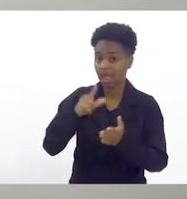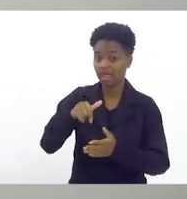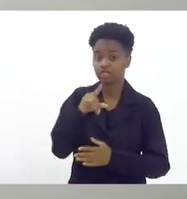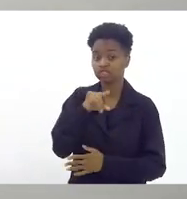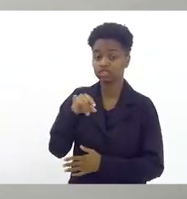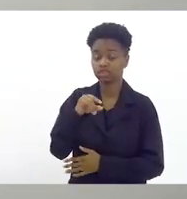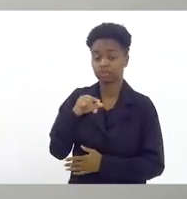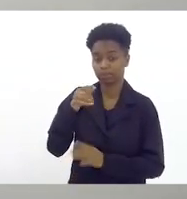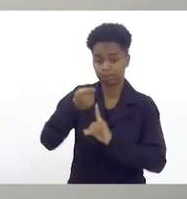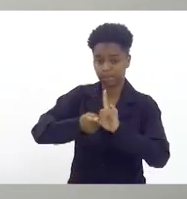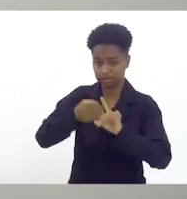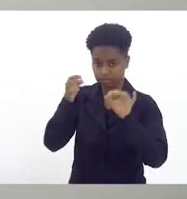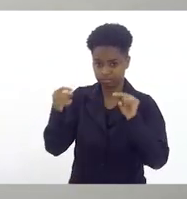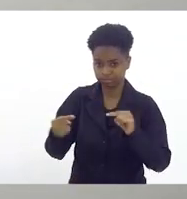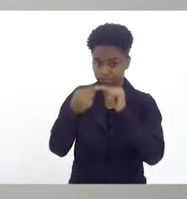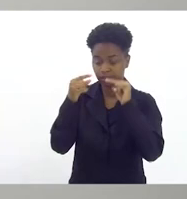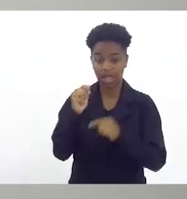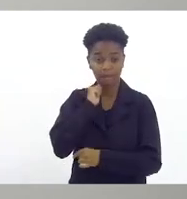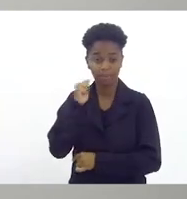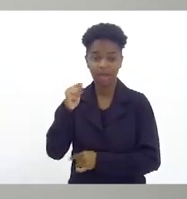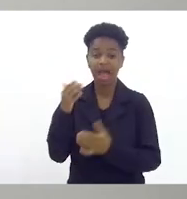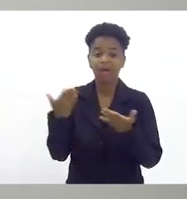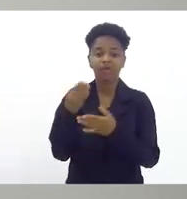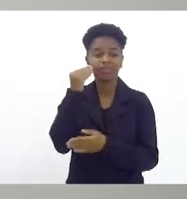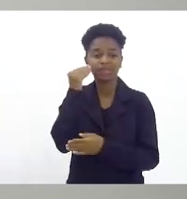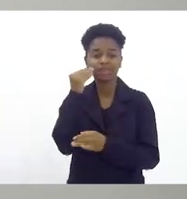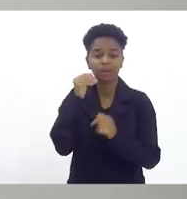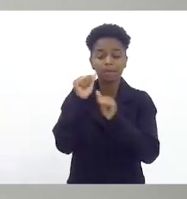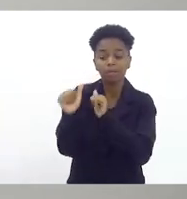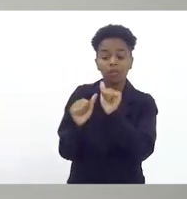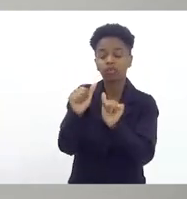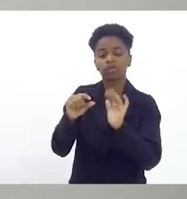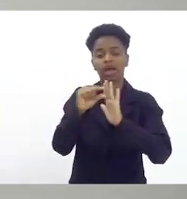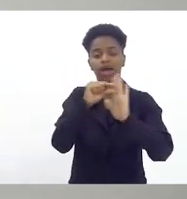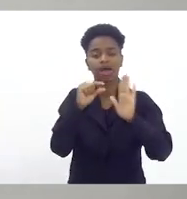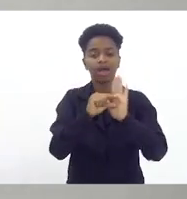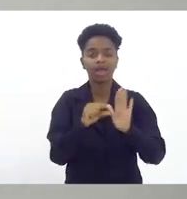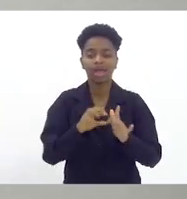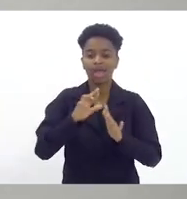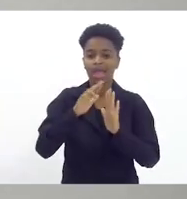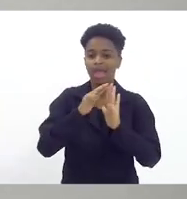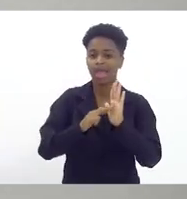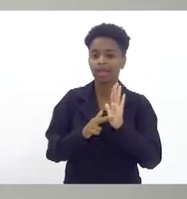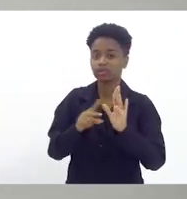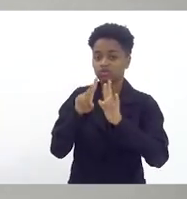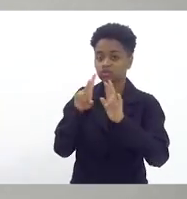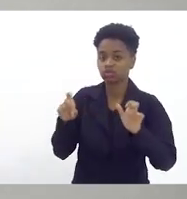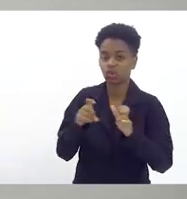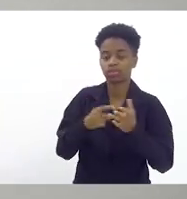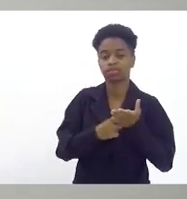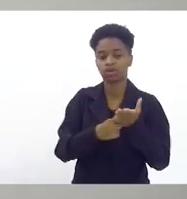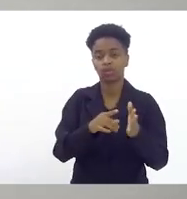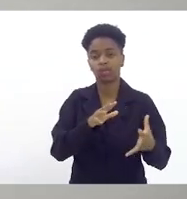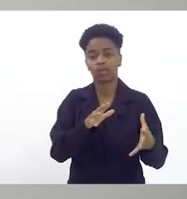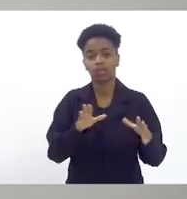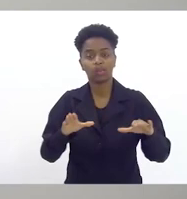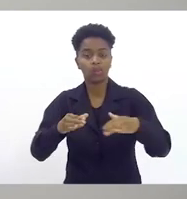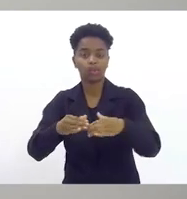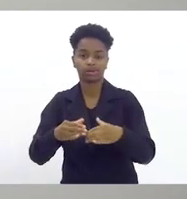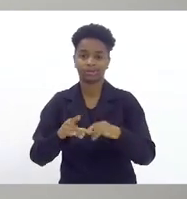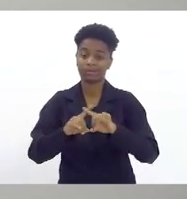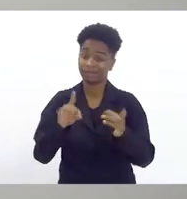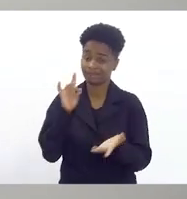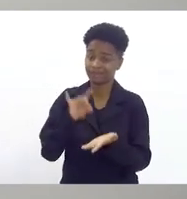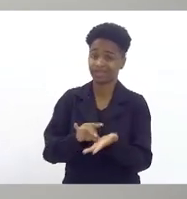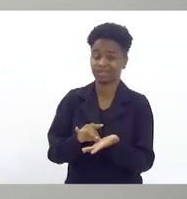Eles já vem querer mexer com tópico com questão da conversão coletiva na realidade Doutor